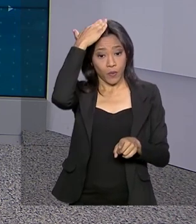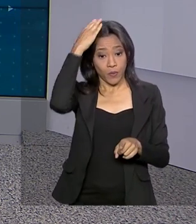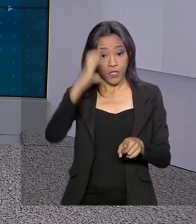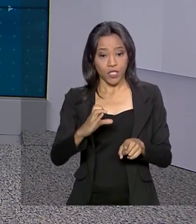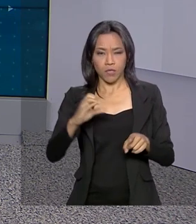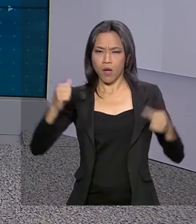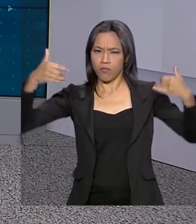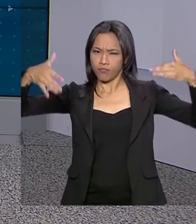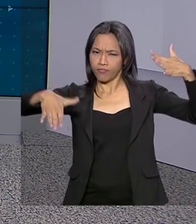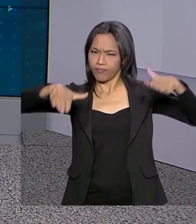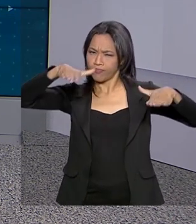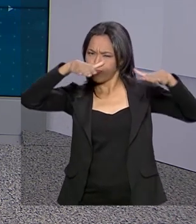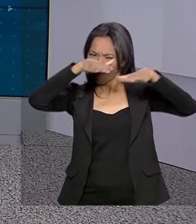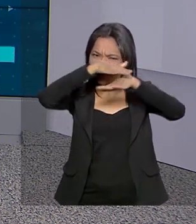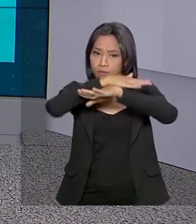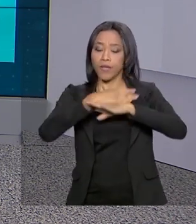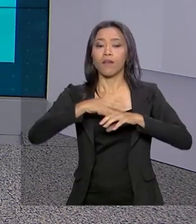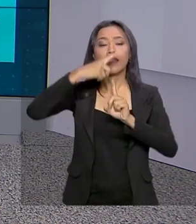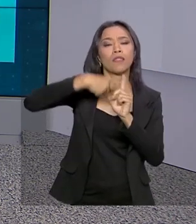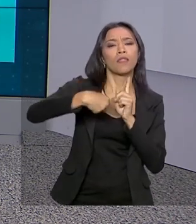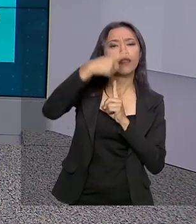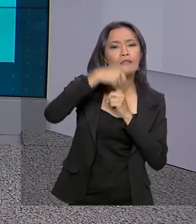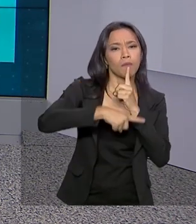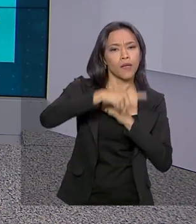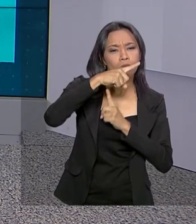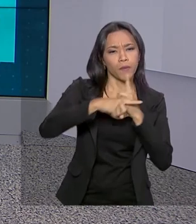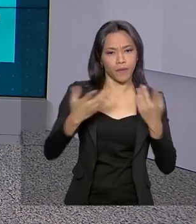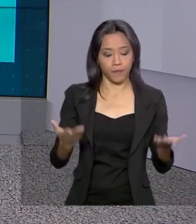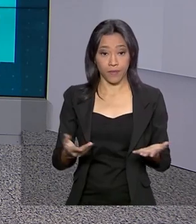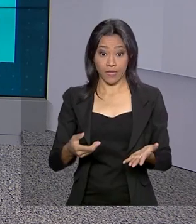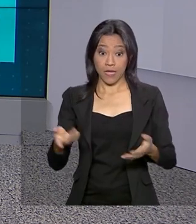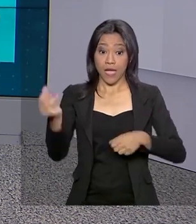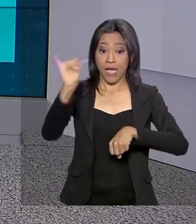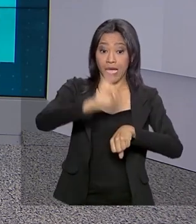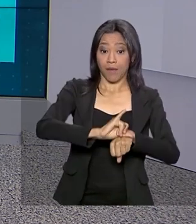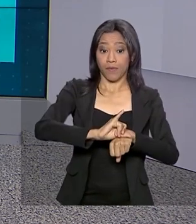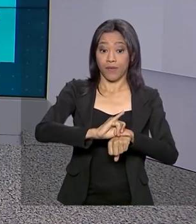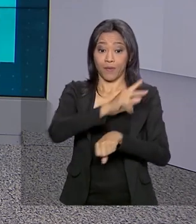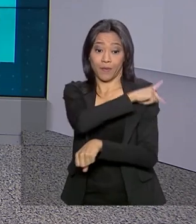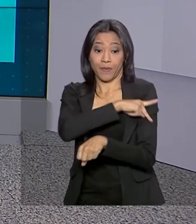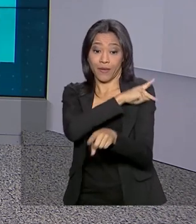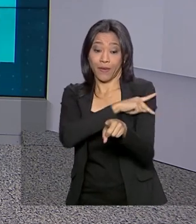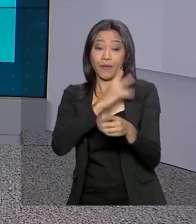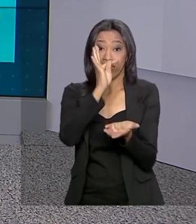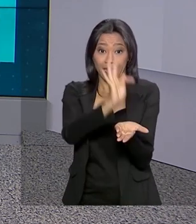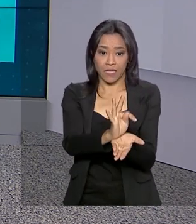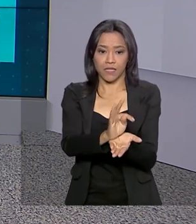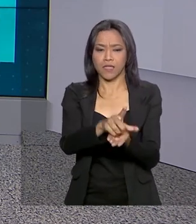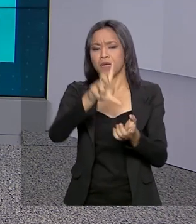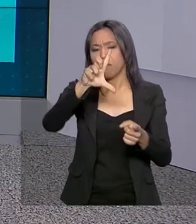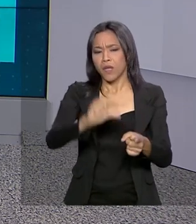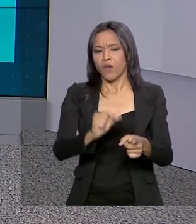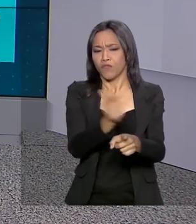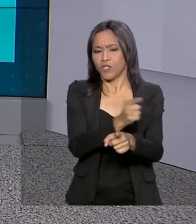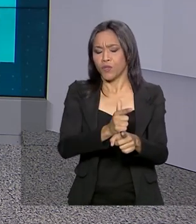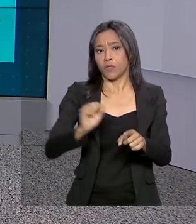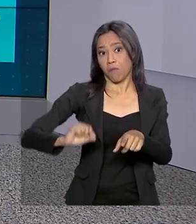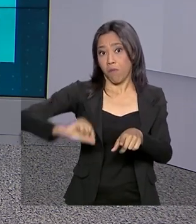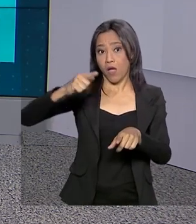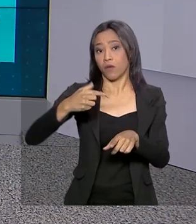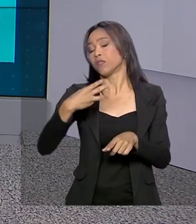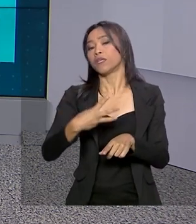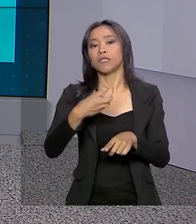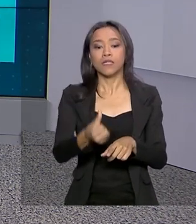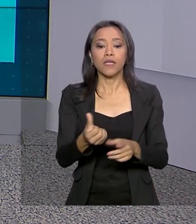e vamos agora as temperaturas teresina mas mínima de 22 graus e máxima de 36